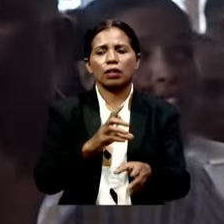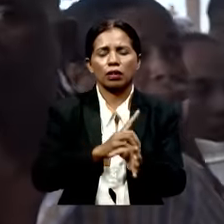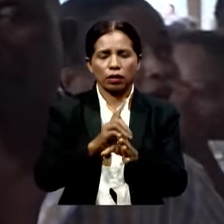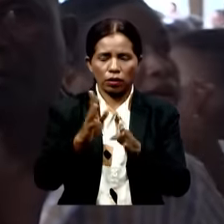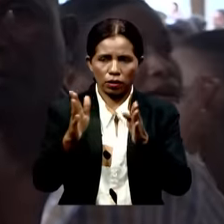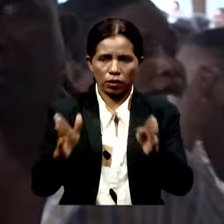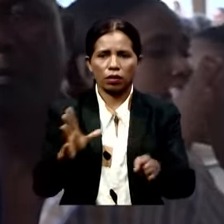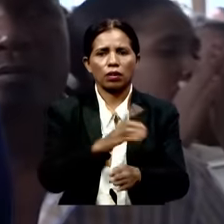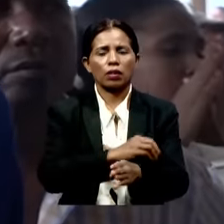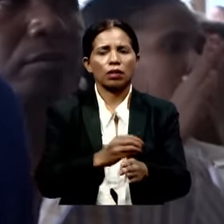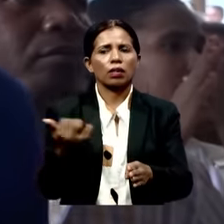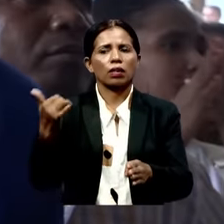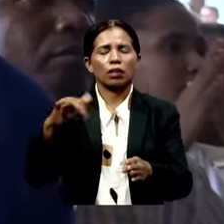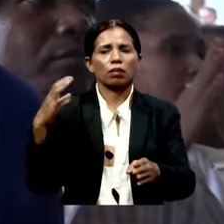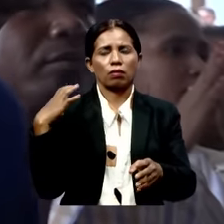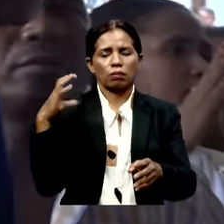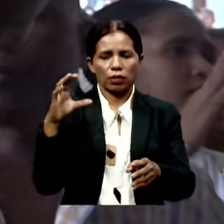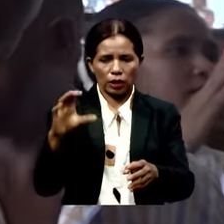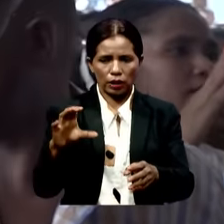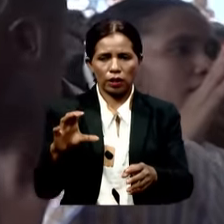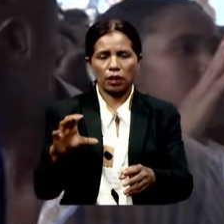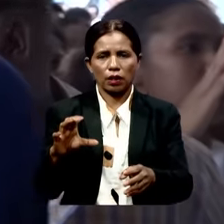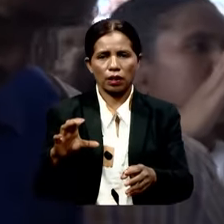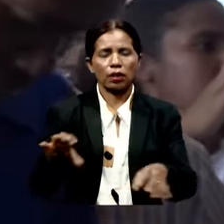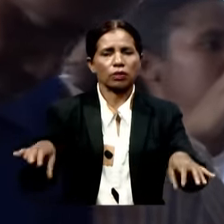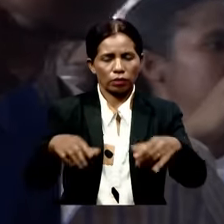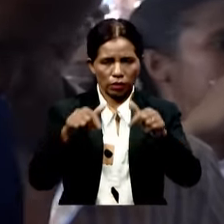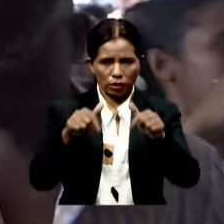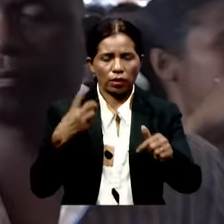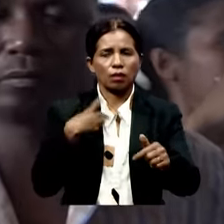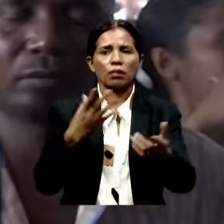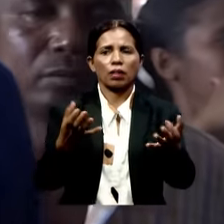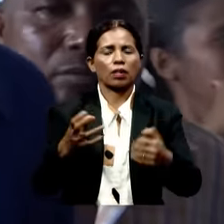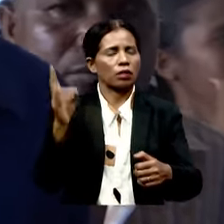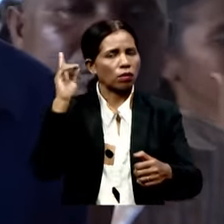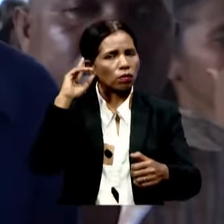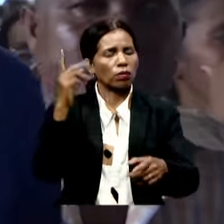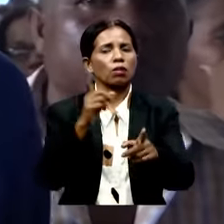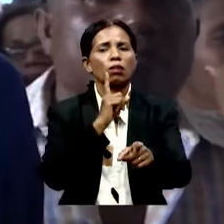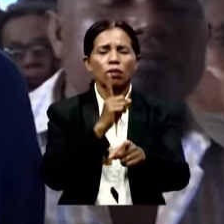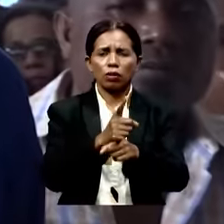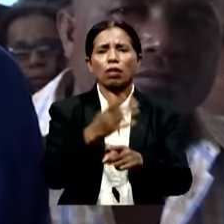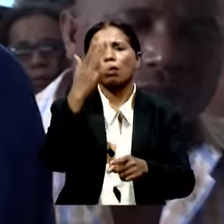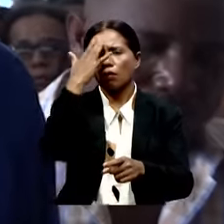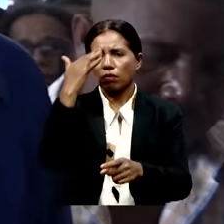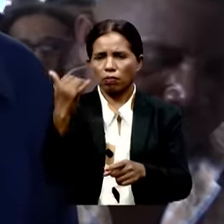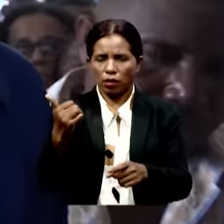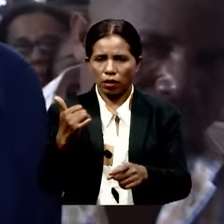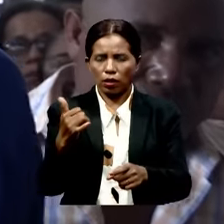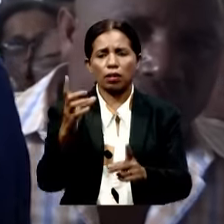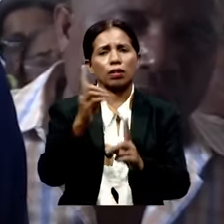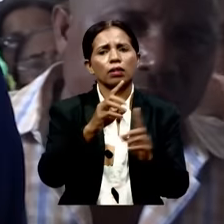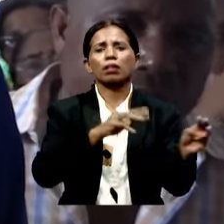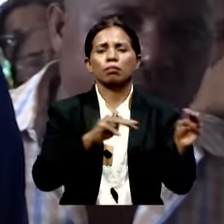geral, o idan be maka kompetensia bak sirbisi idane, ami akara corona klarifikasi ngusi, tambah sama maka data ne